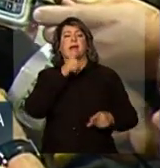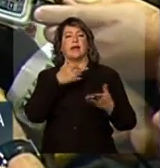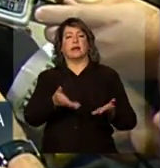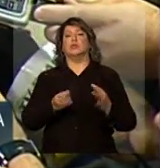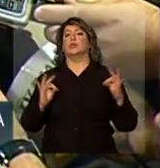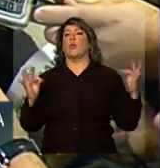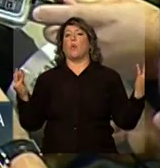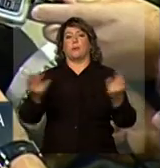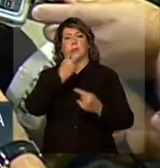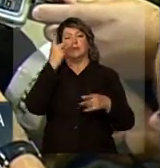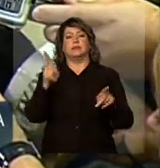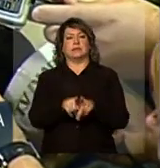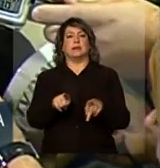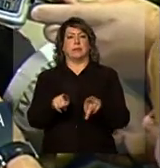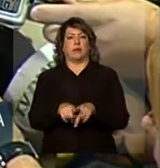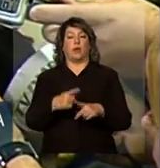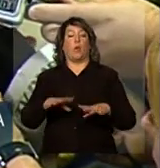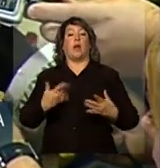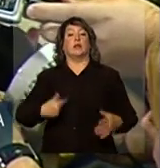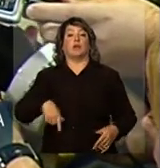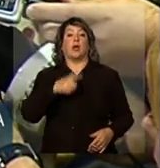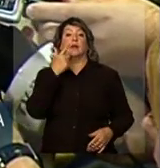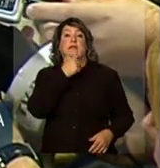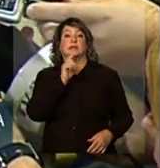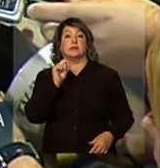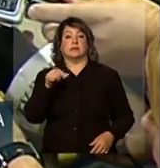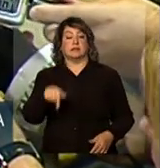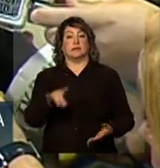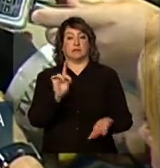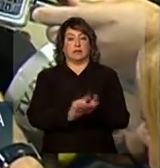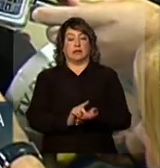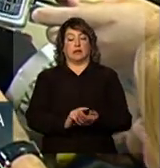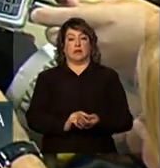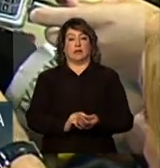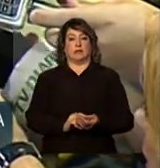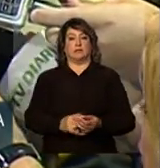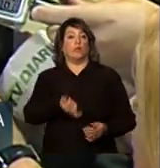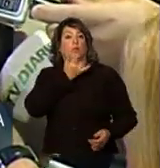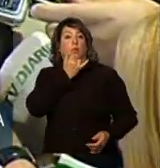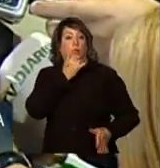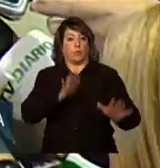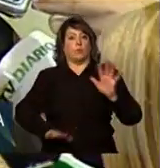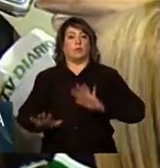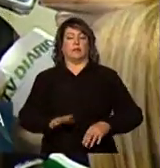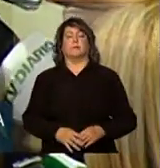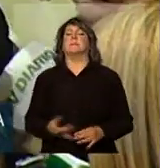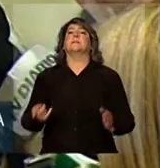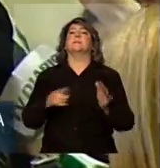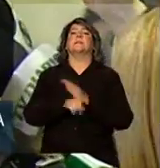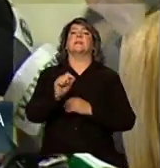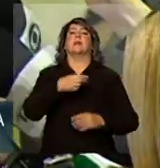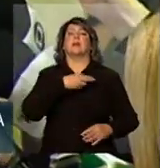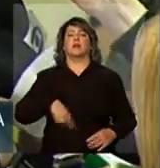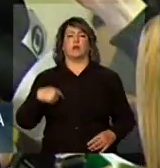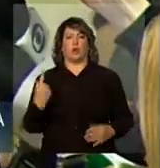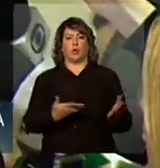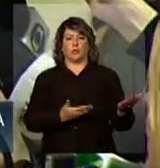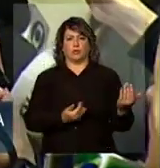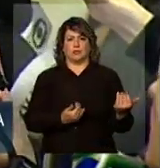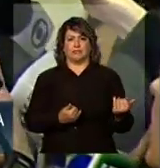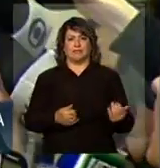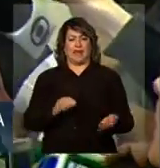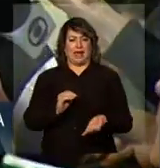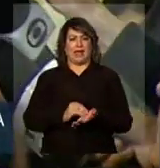toda a comunidade quando a gente assume efetivamente uma atitude de prevenção os jovens ainda são maior